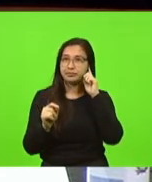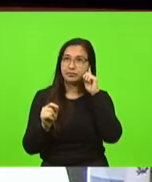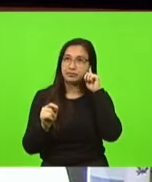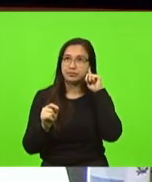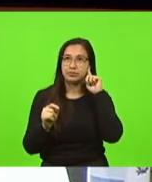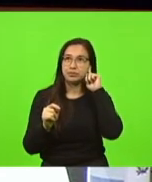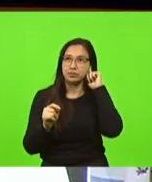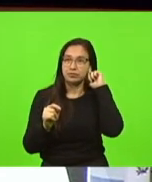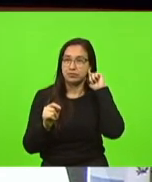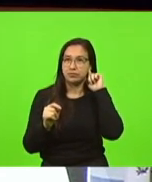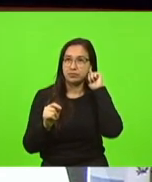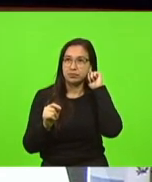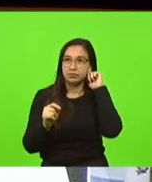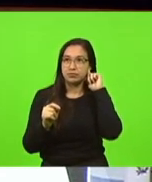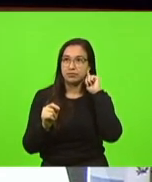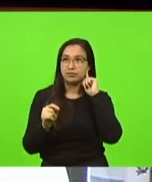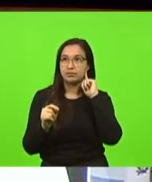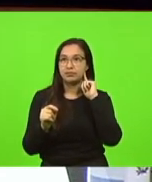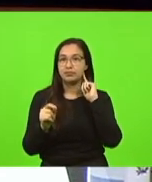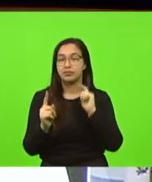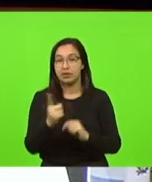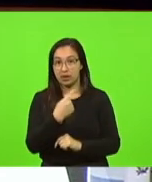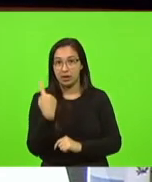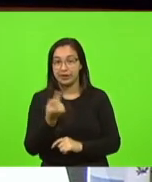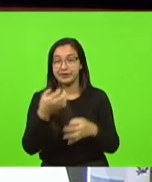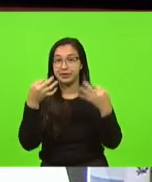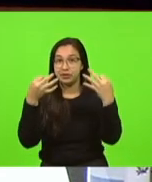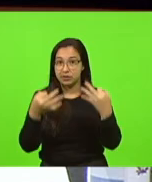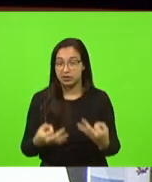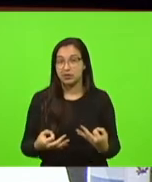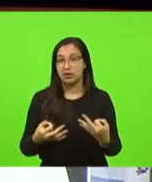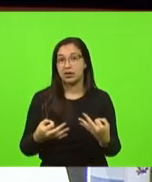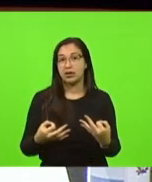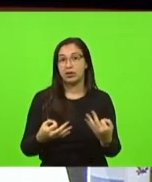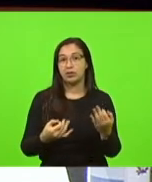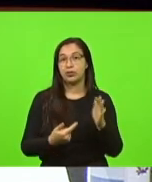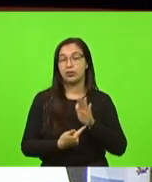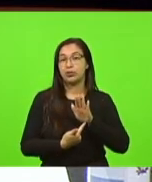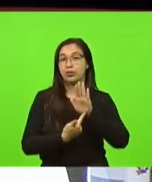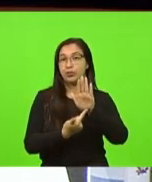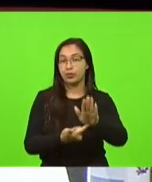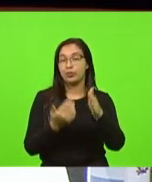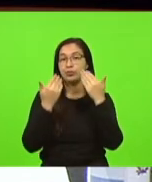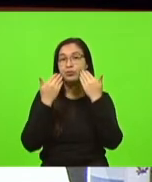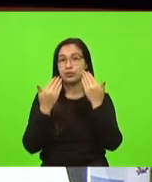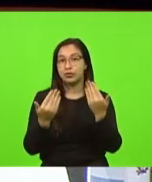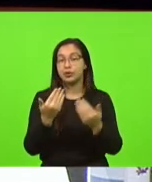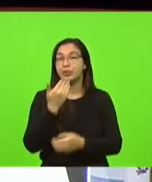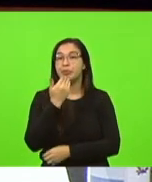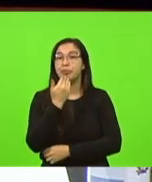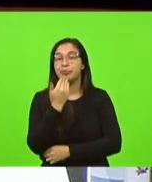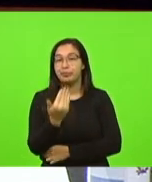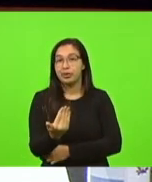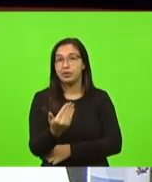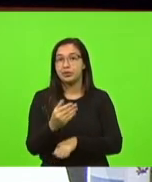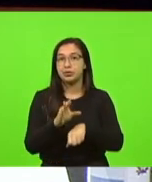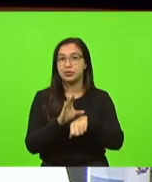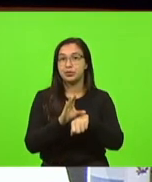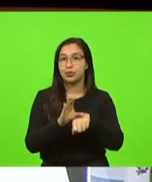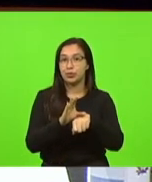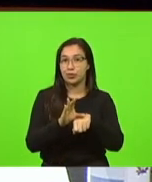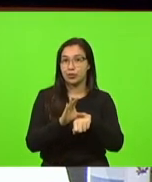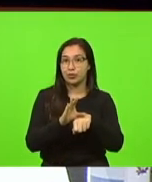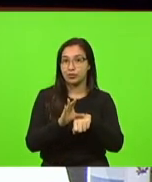que estávamos certos quando apresentamos um requerimento para a constituição desta